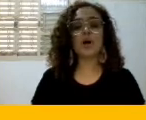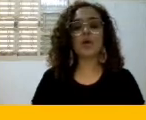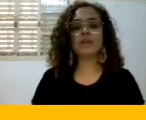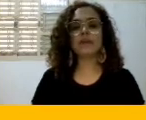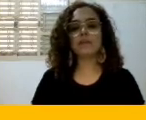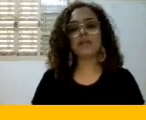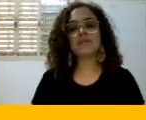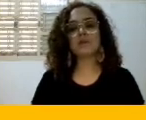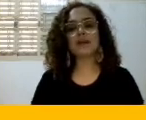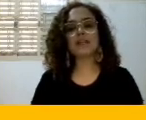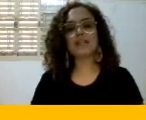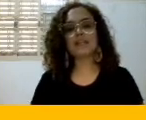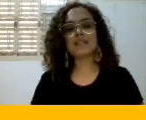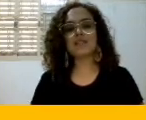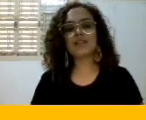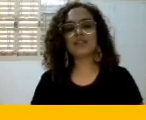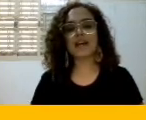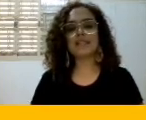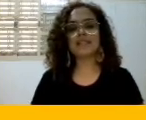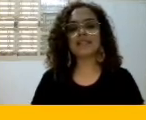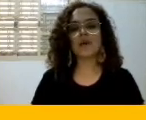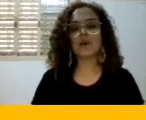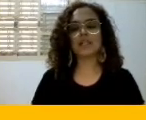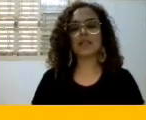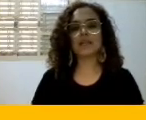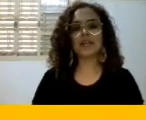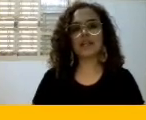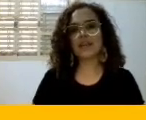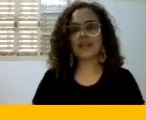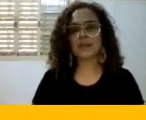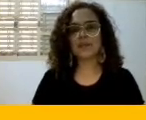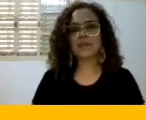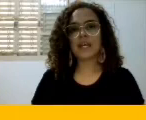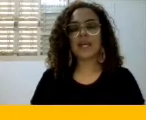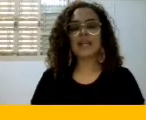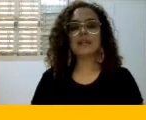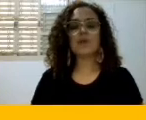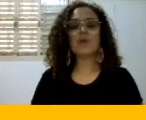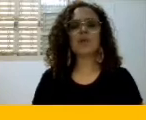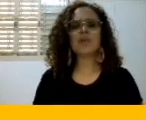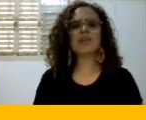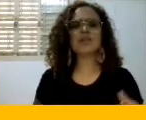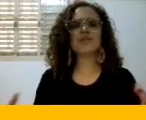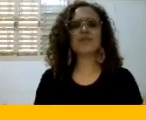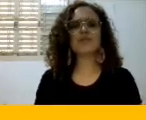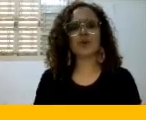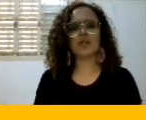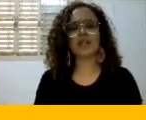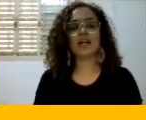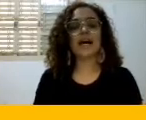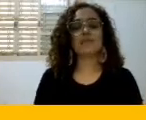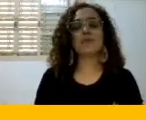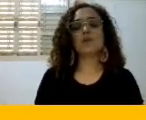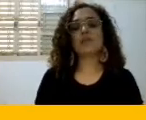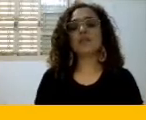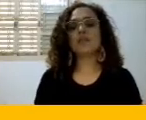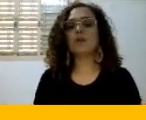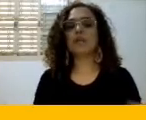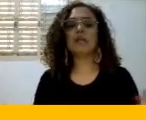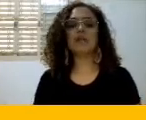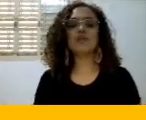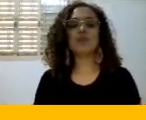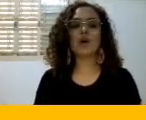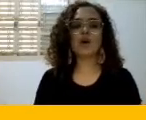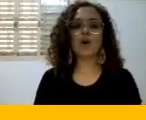pessoas, ou até mesmo quadrinhas inventadas na hora da brincadeira. Então, como que isso funciona? As pessoas